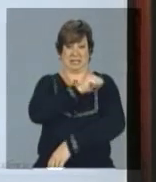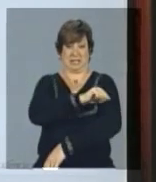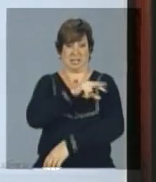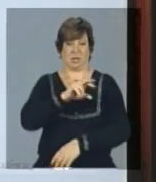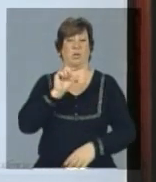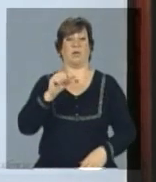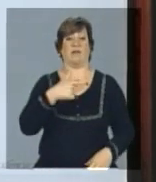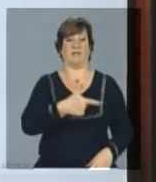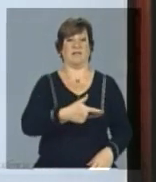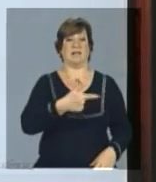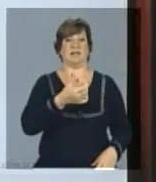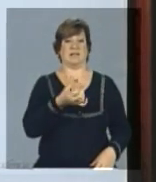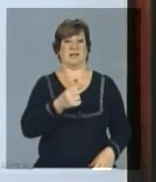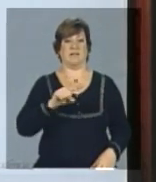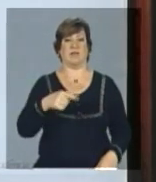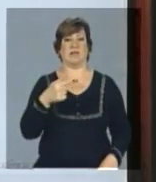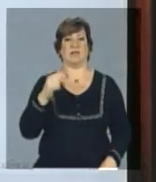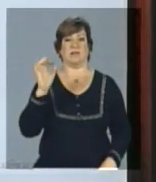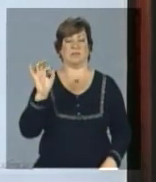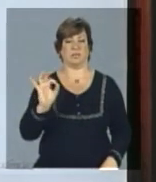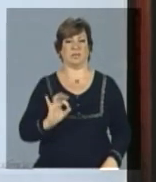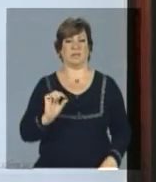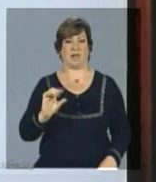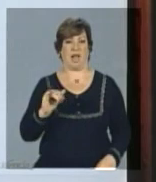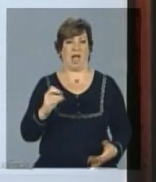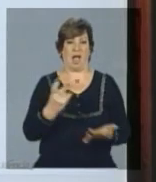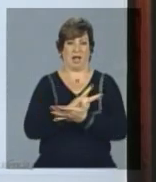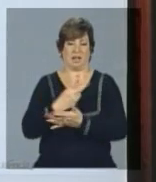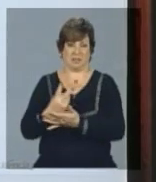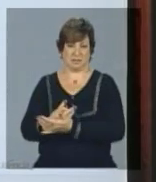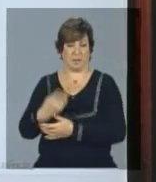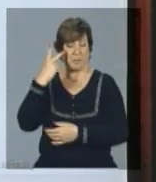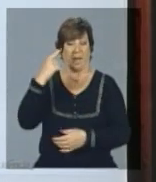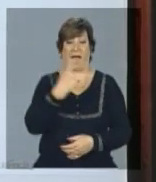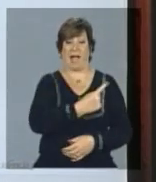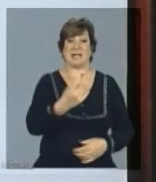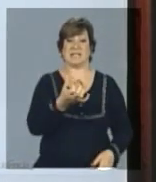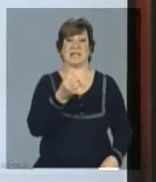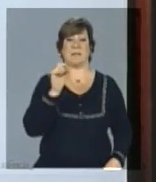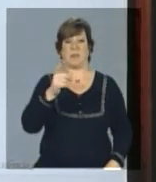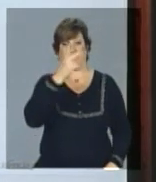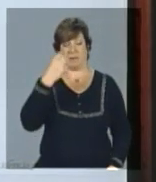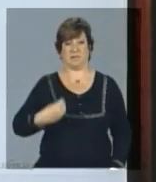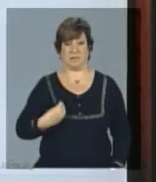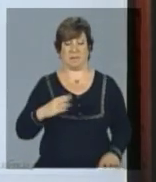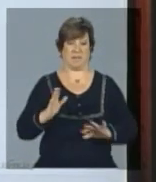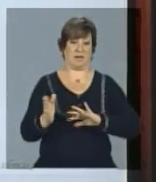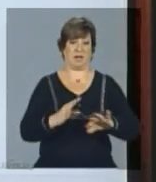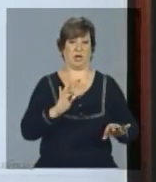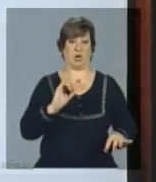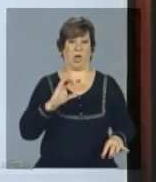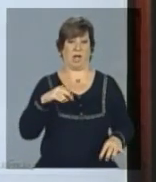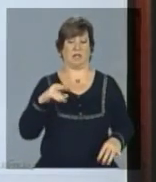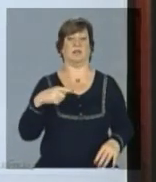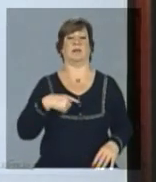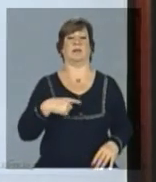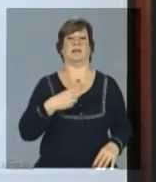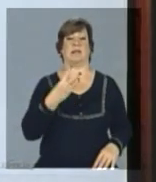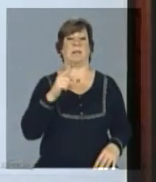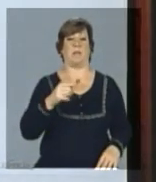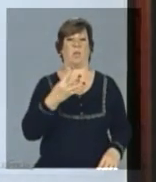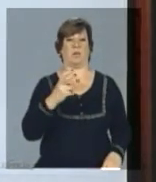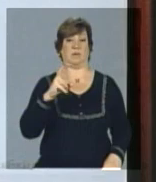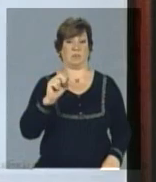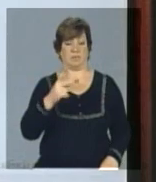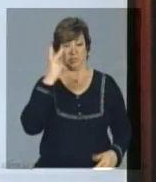de 26,7 casos por 100 mil habitantes, enquanto que no Tocantins, os 3.450